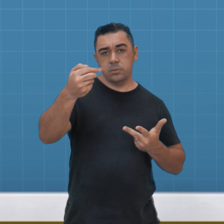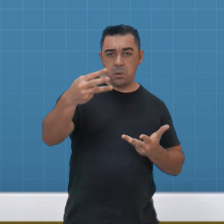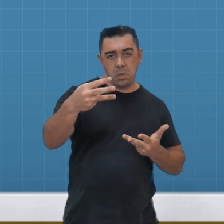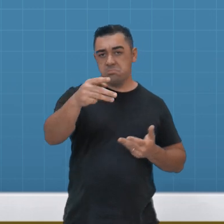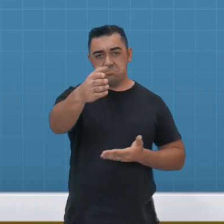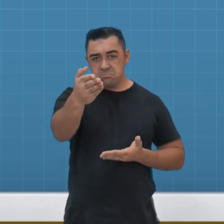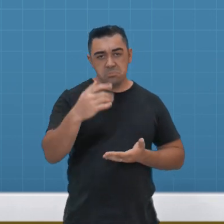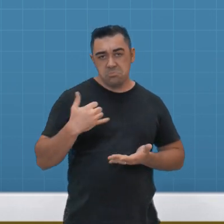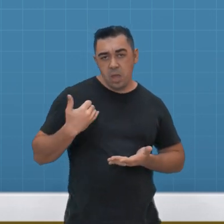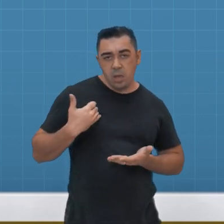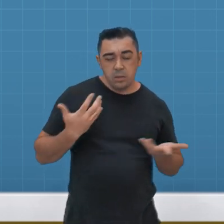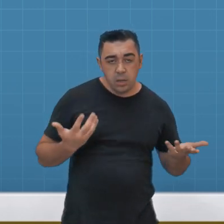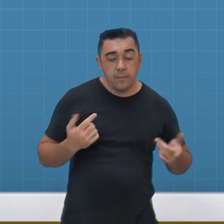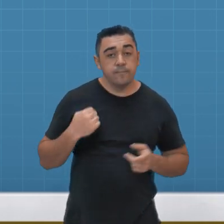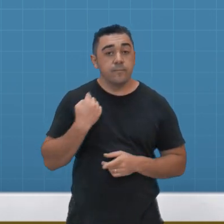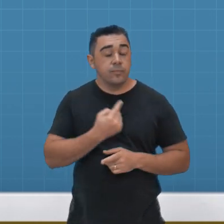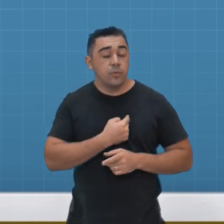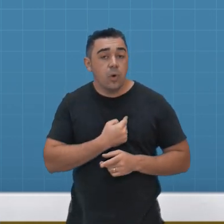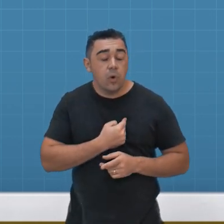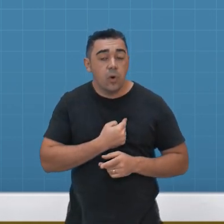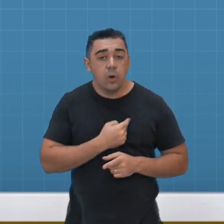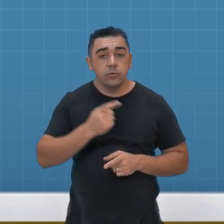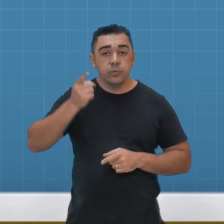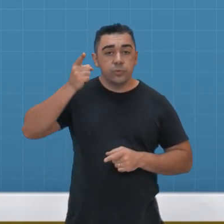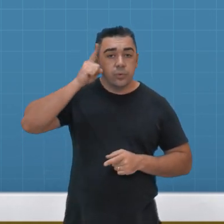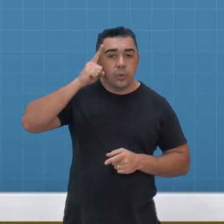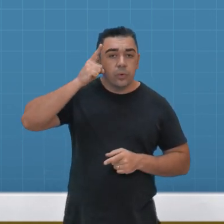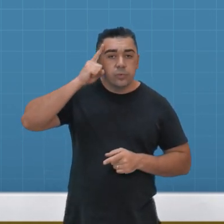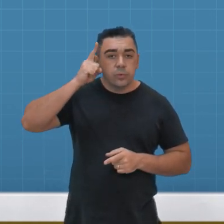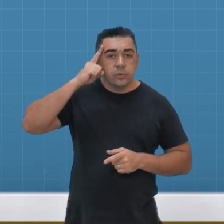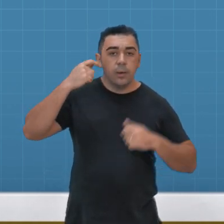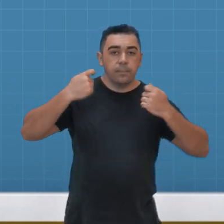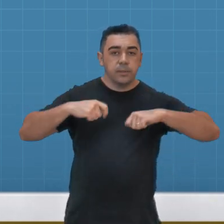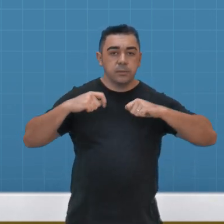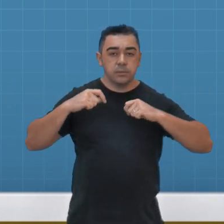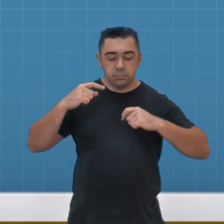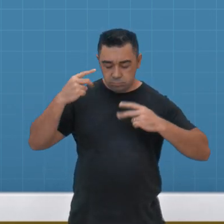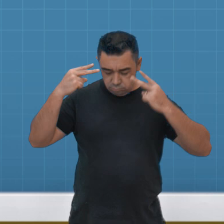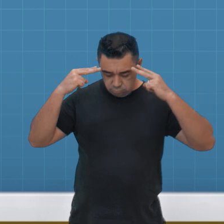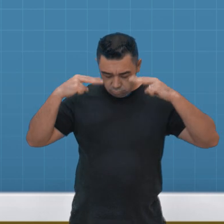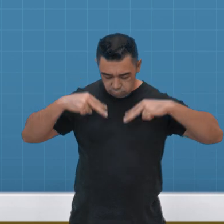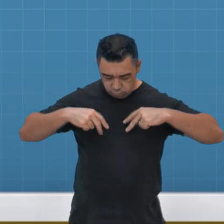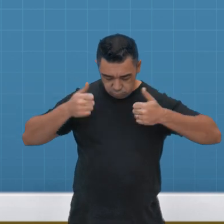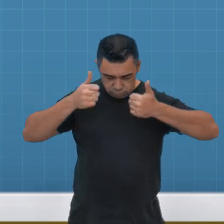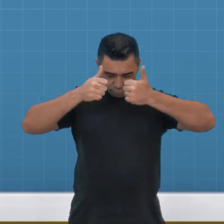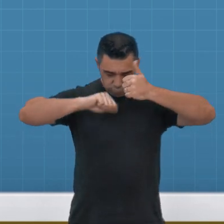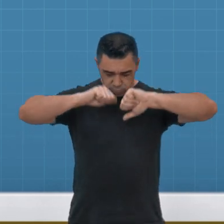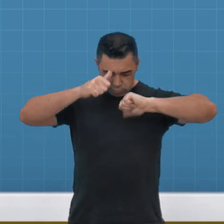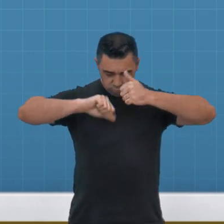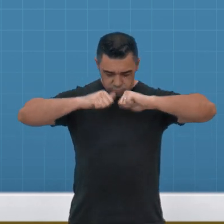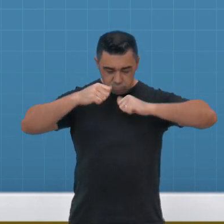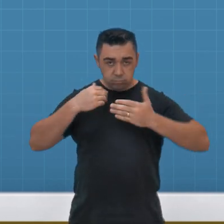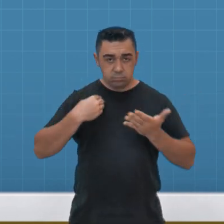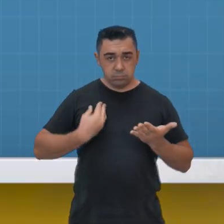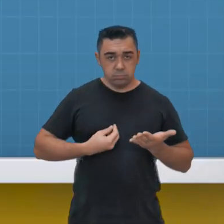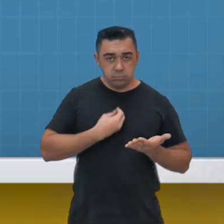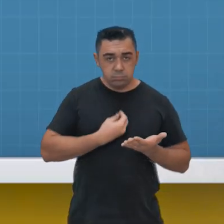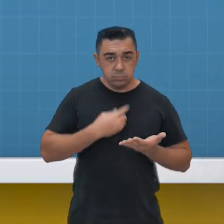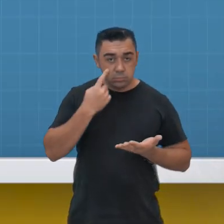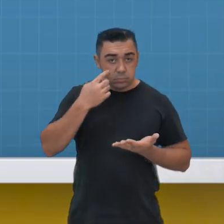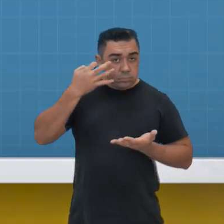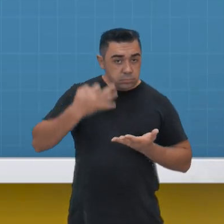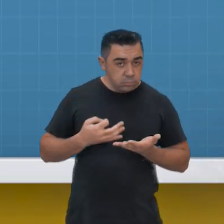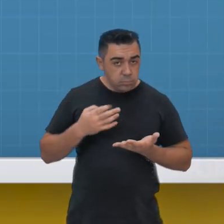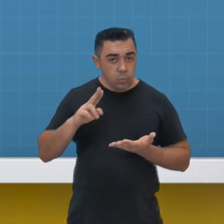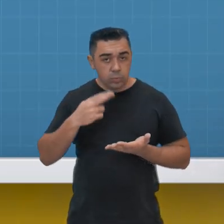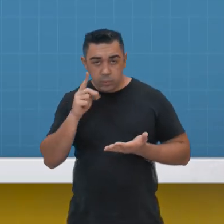12, ou 13 anos. E nós, todos os dias, temos que nos avaliar para ver se a gente está fazendo a coisa certa ou não. Não